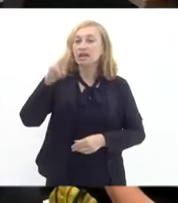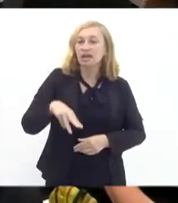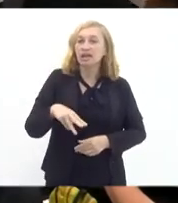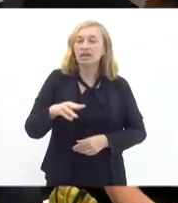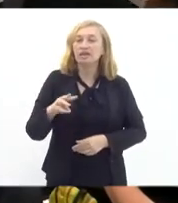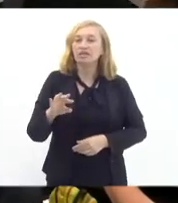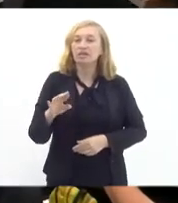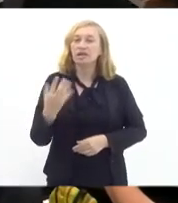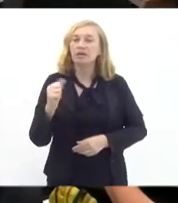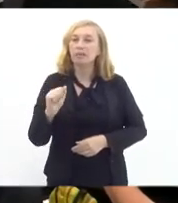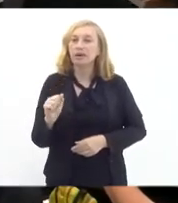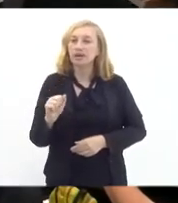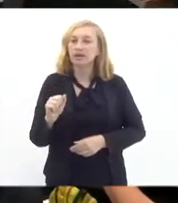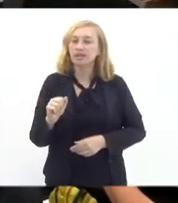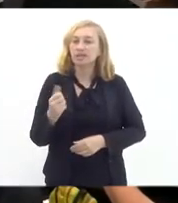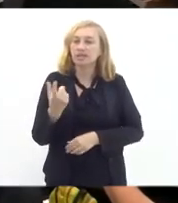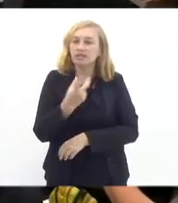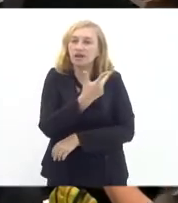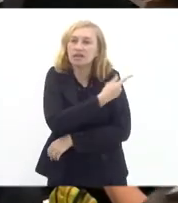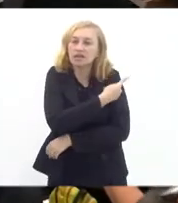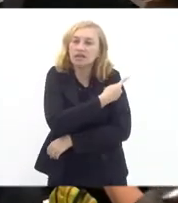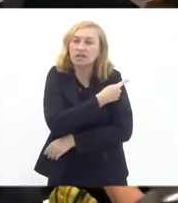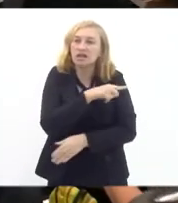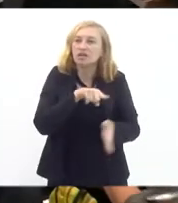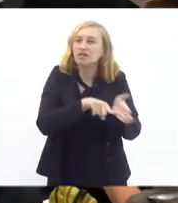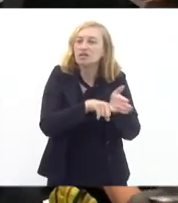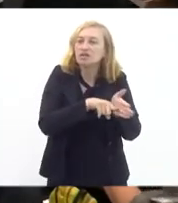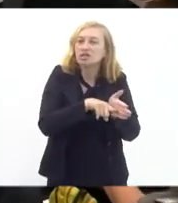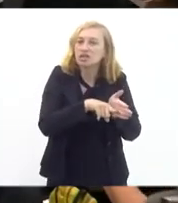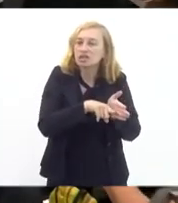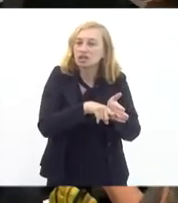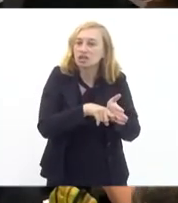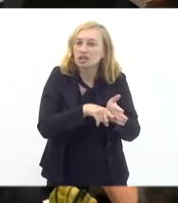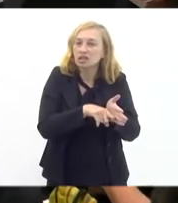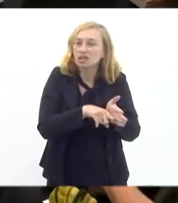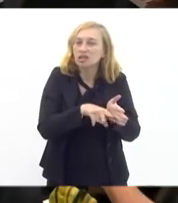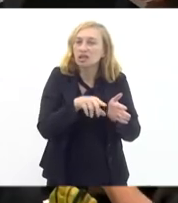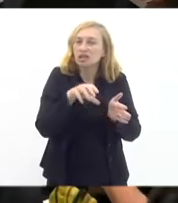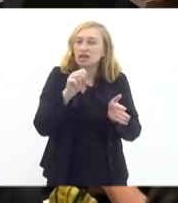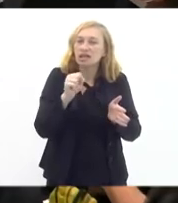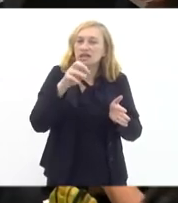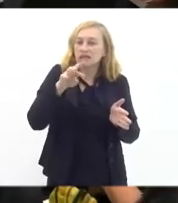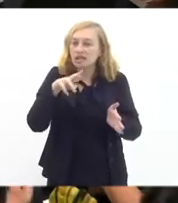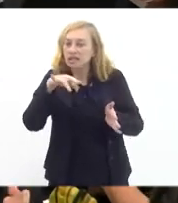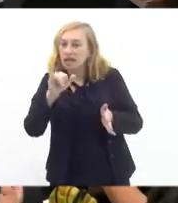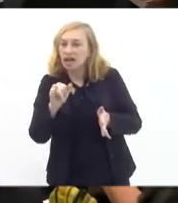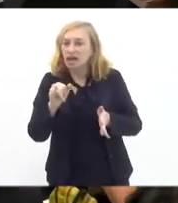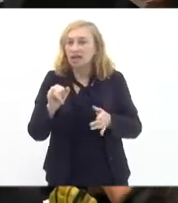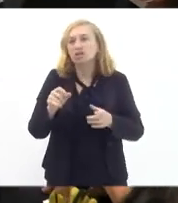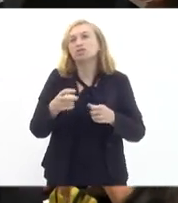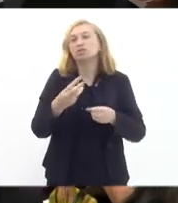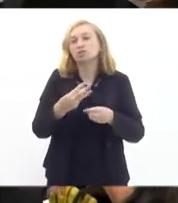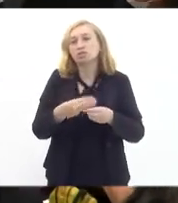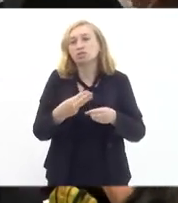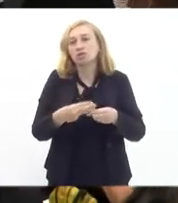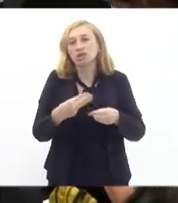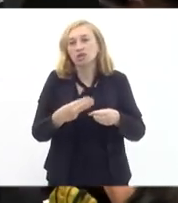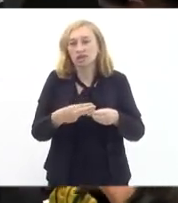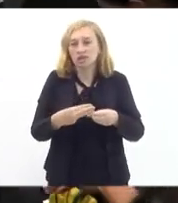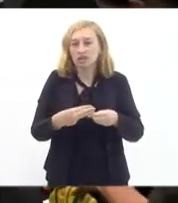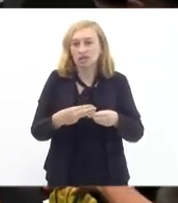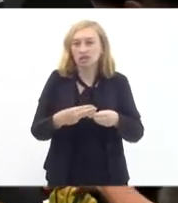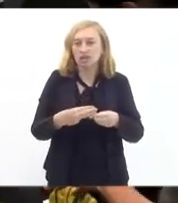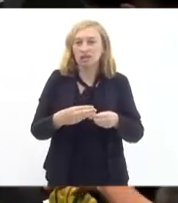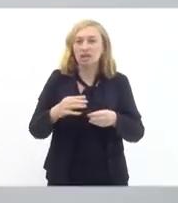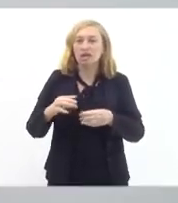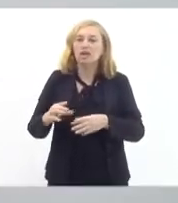campanhas de vacinação são as vigilâncias sanitárias dos municípios. A minha secretaria só faz vacinação